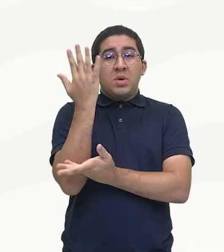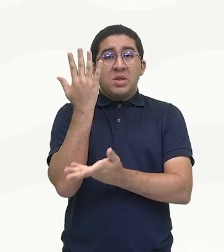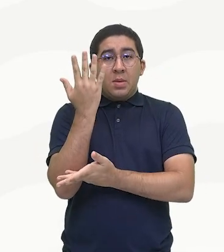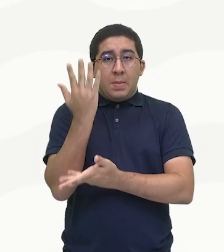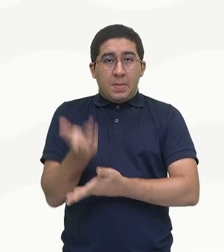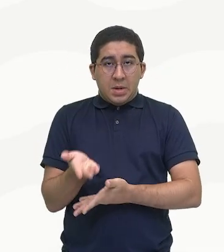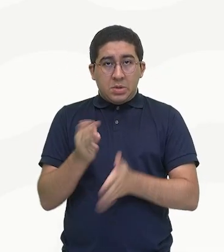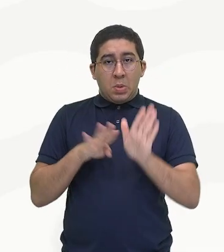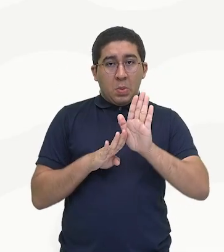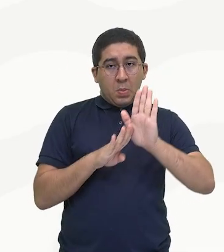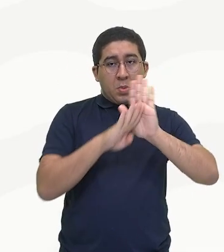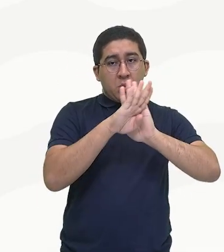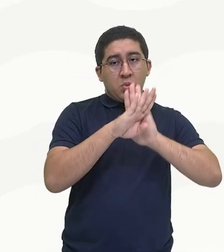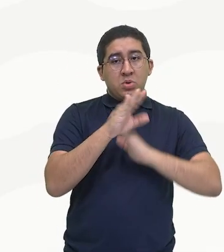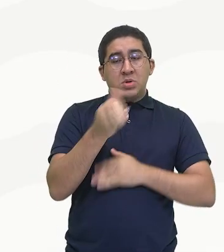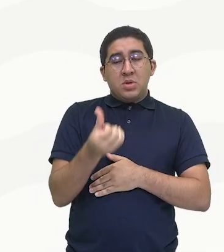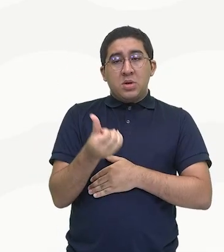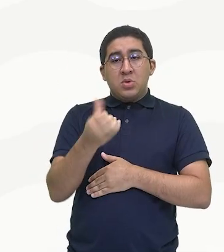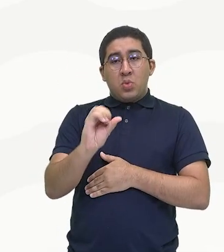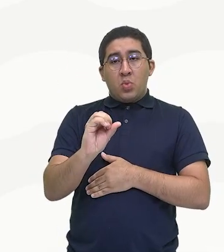Legal aumentou